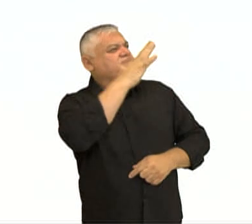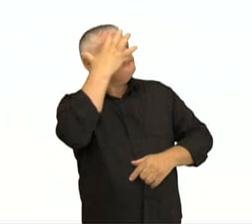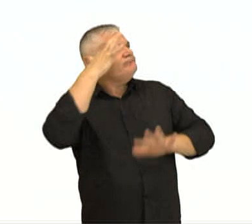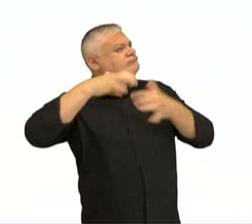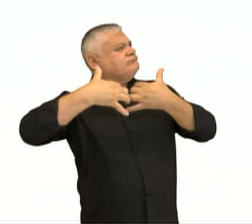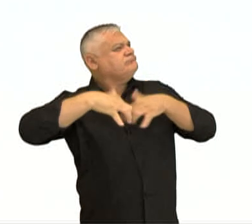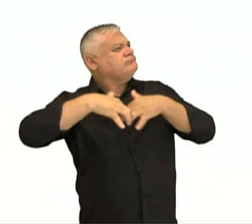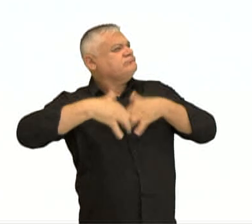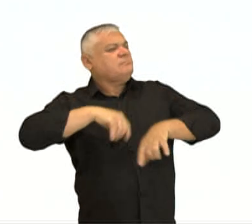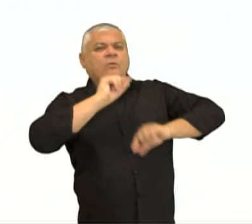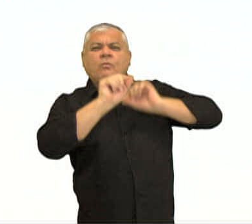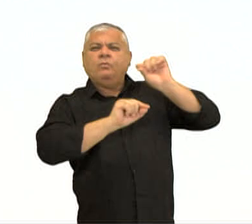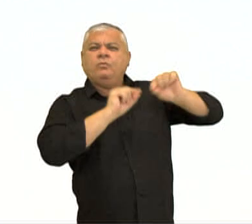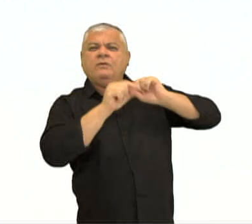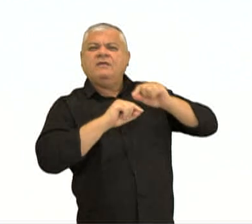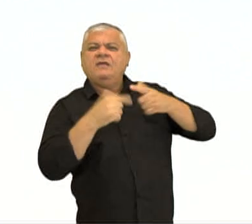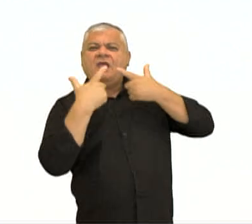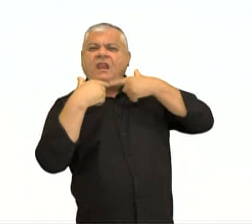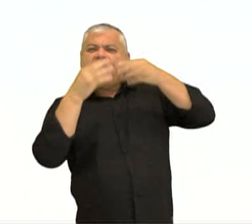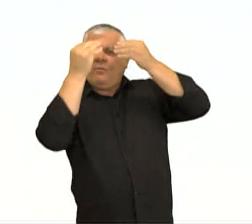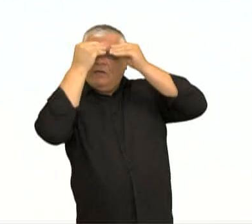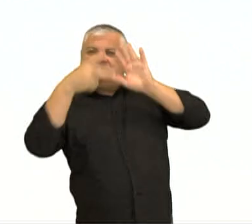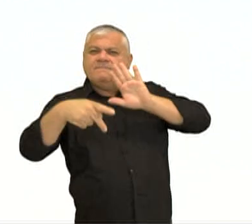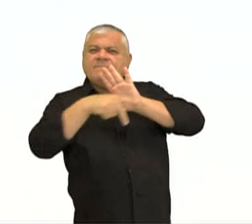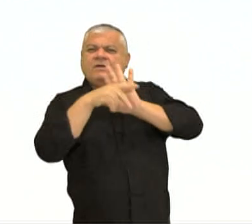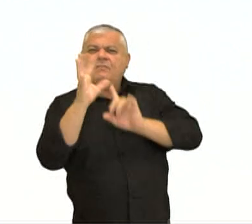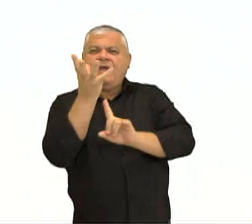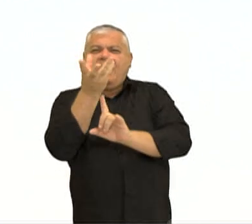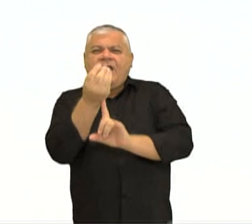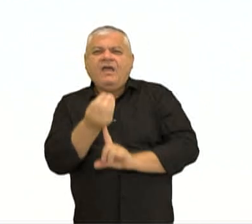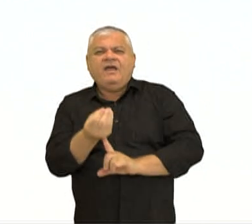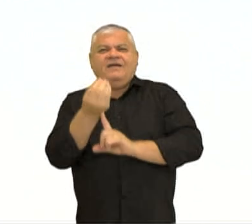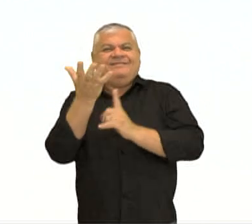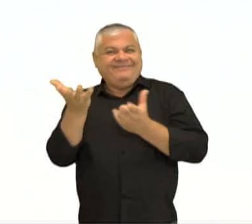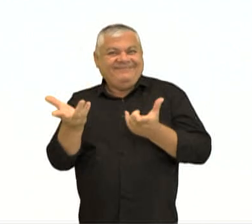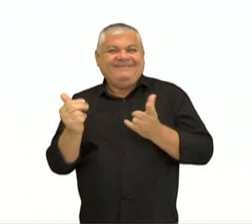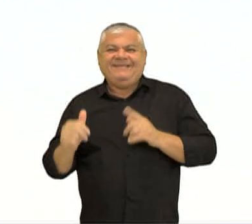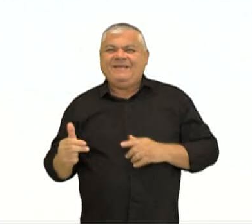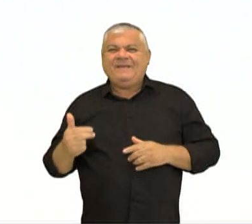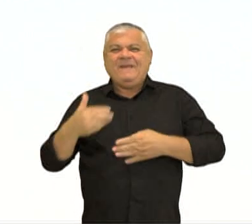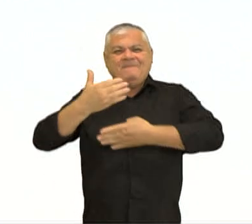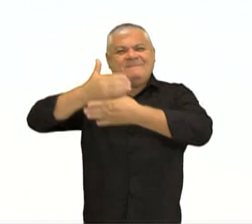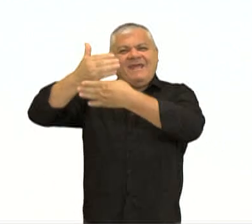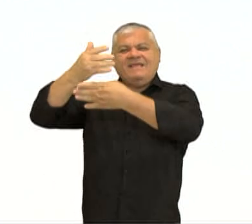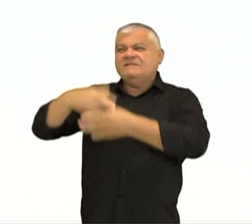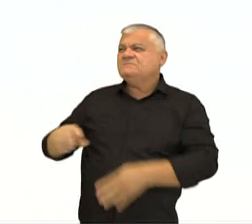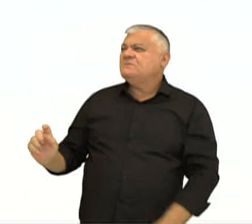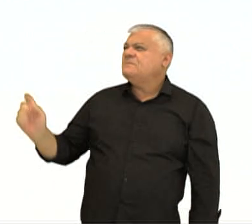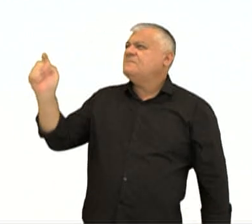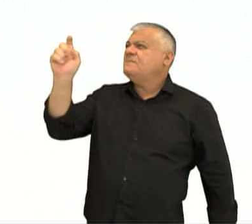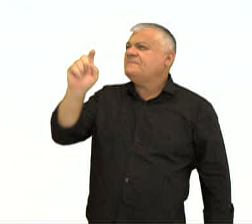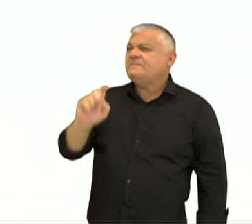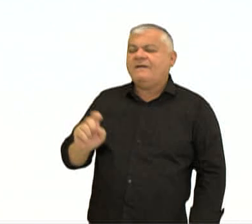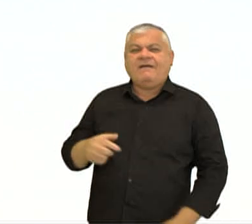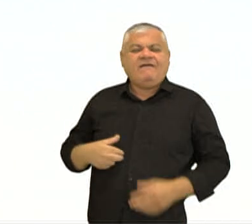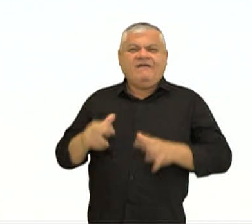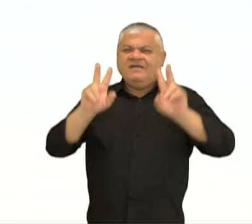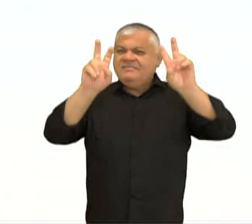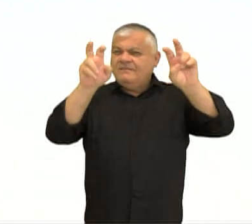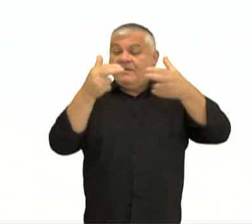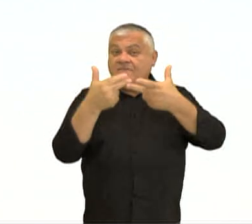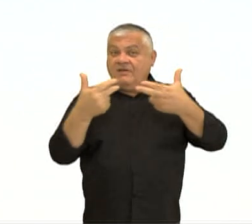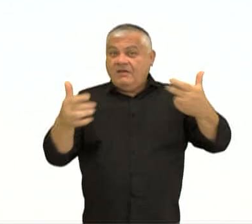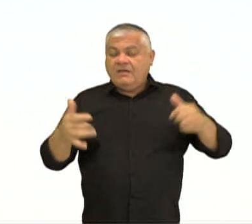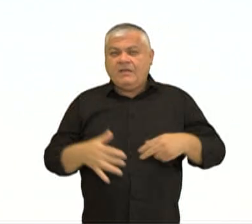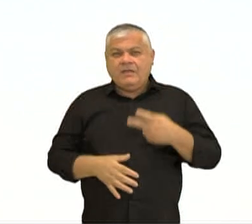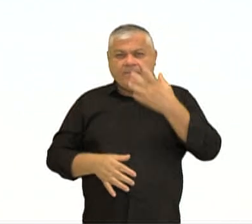caminhos trilhados na criação das linguagens artísticas, né, da arte rupestre. Então ele vai questionar várias coisas e cada pessoa que